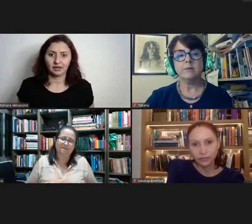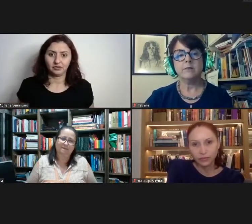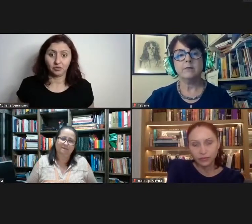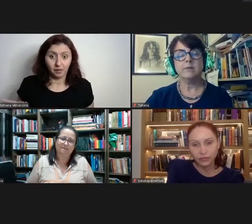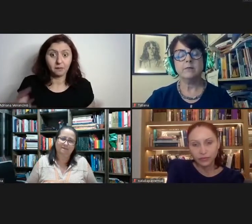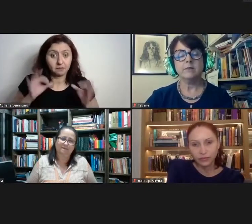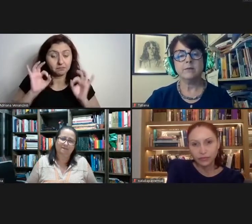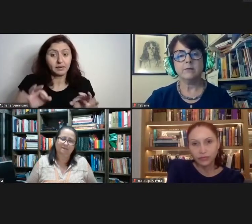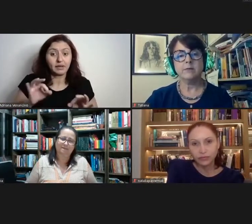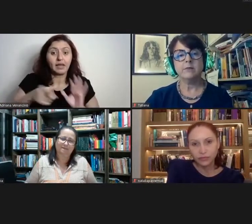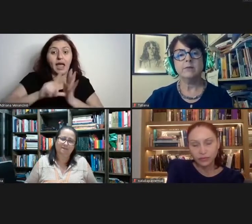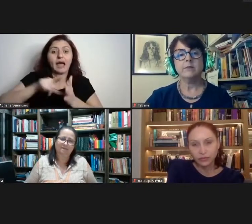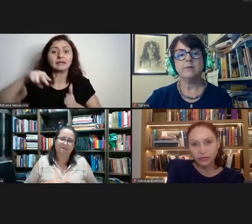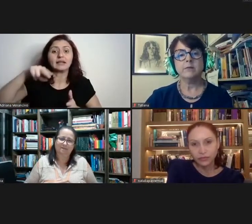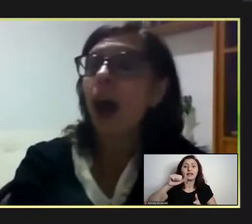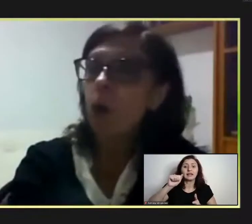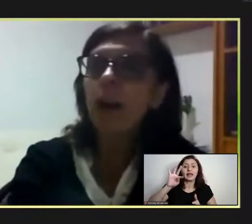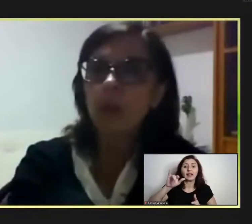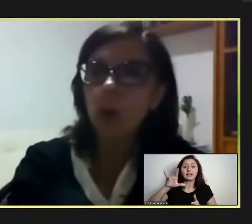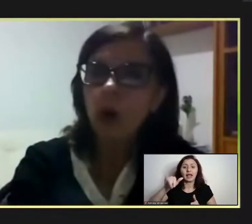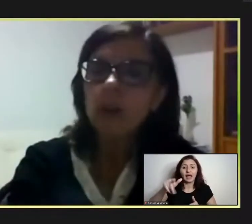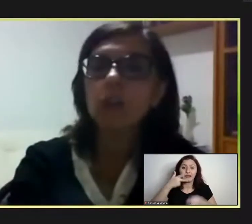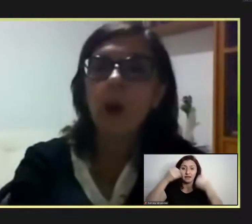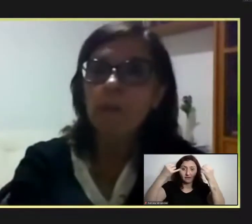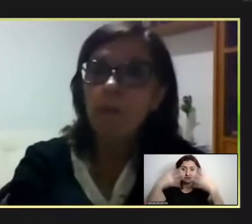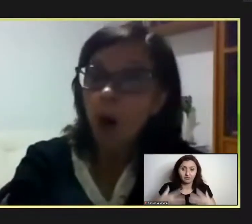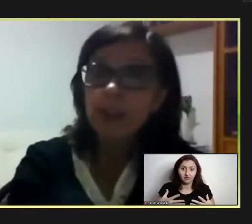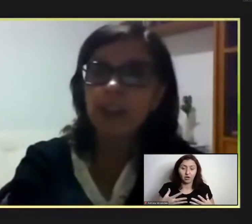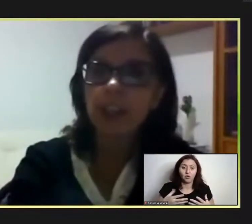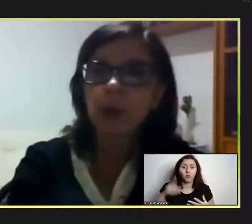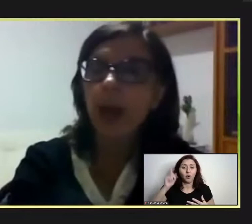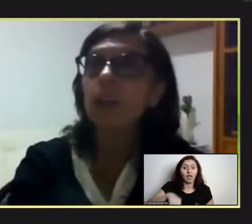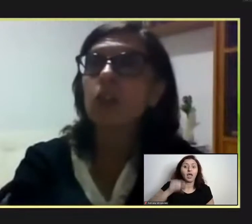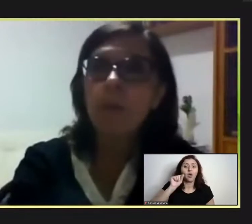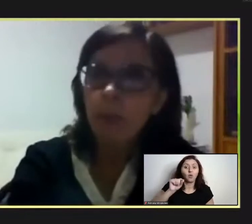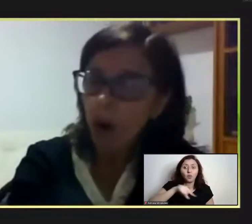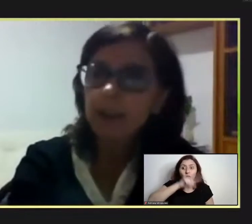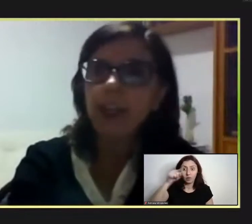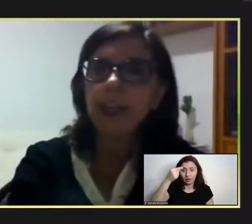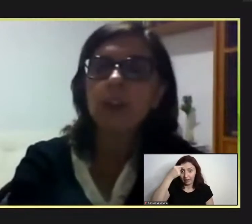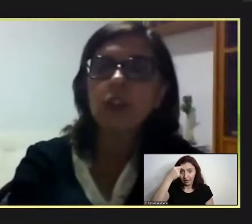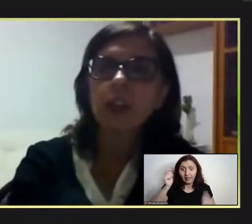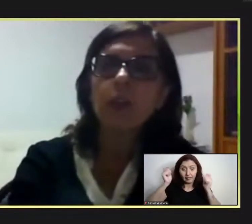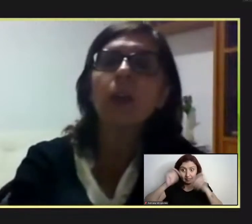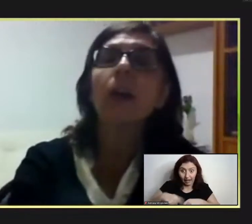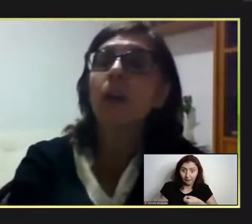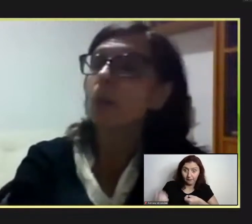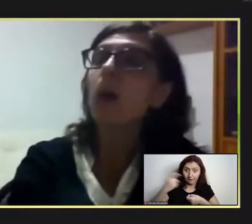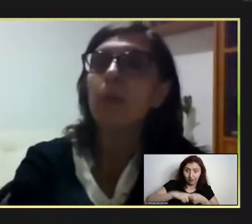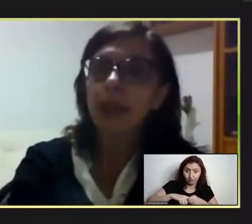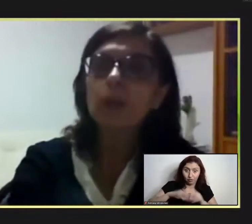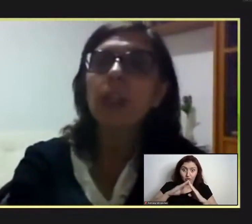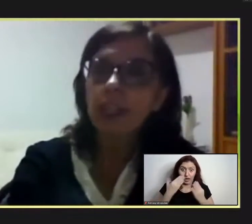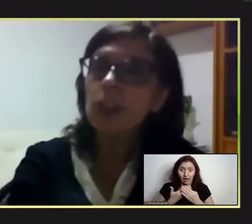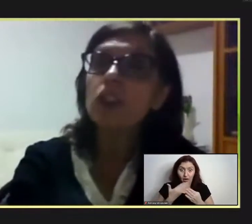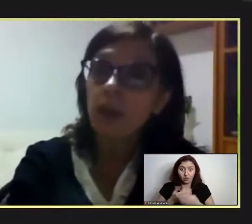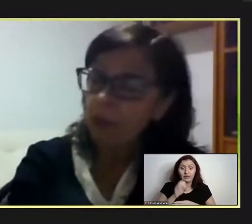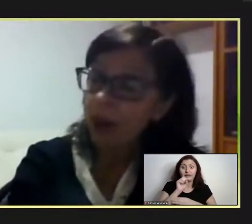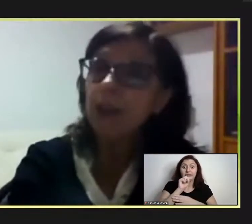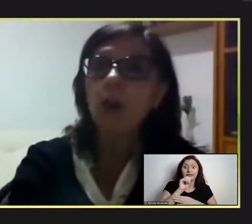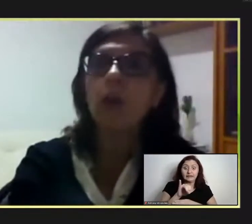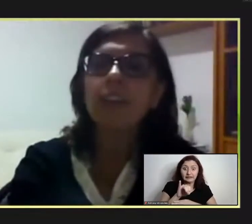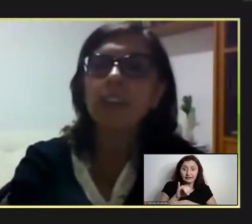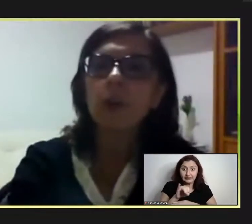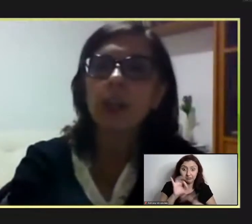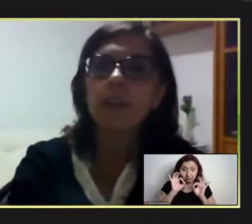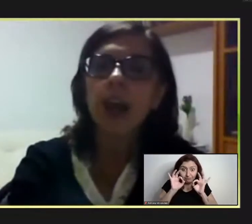pontuou muito bem, é isso, o retorno só pode ser segurado, só pode ser garantido no momento em que, de